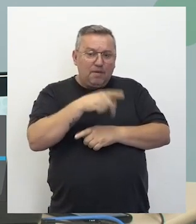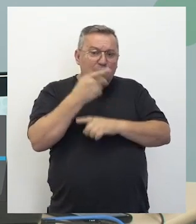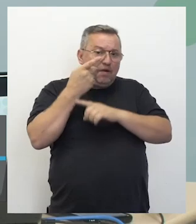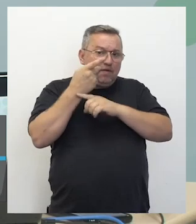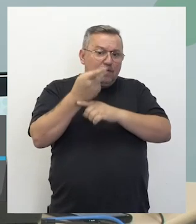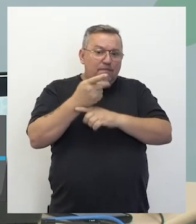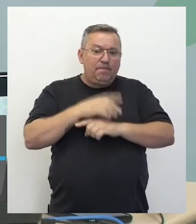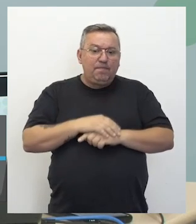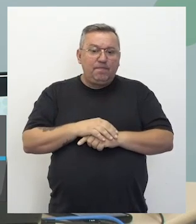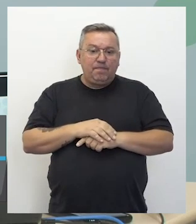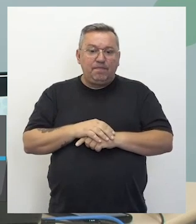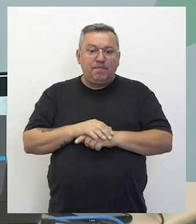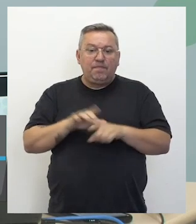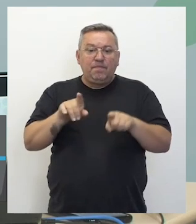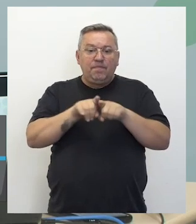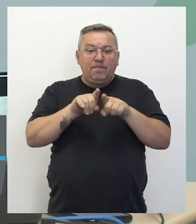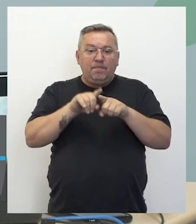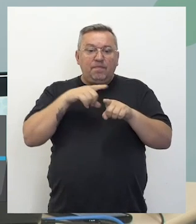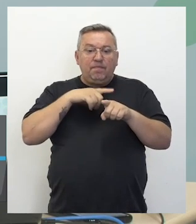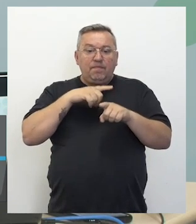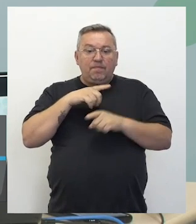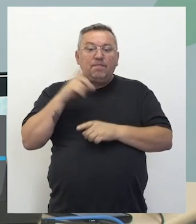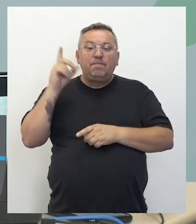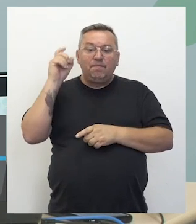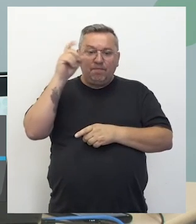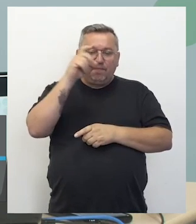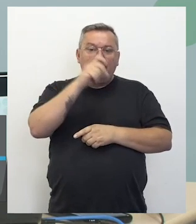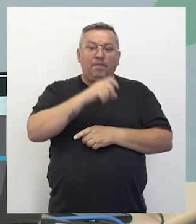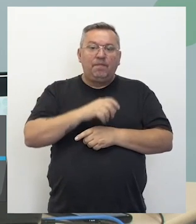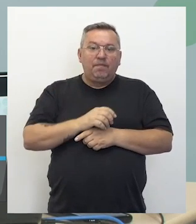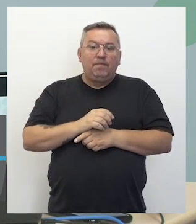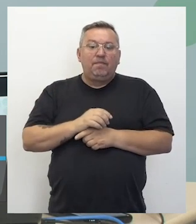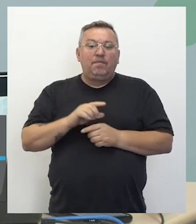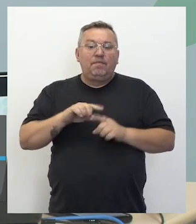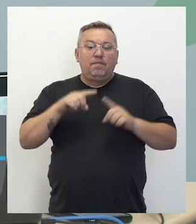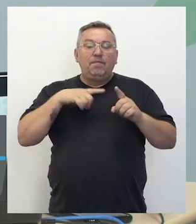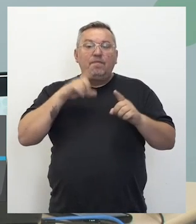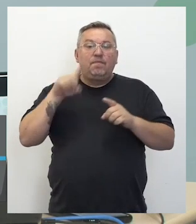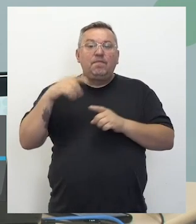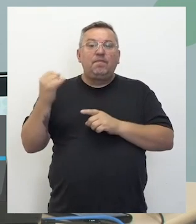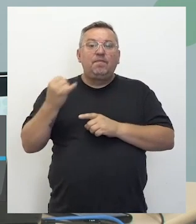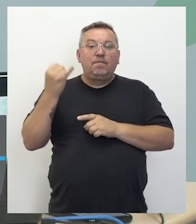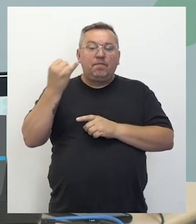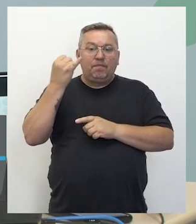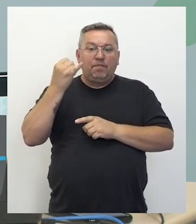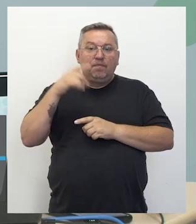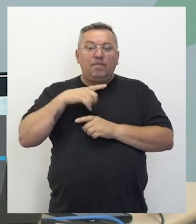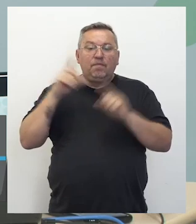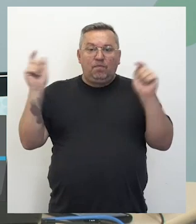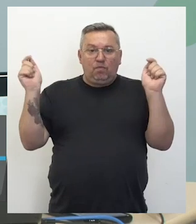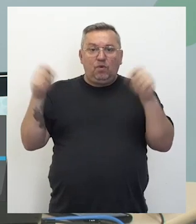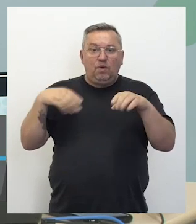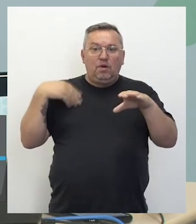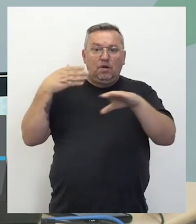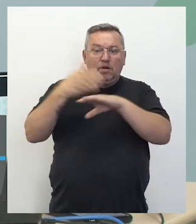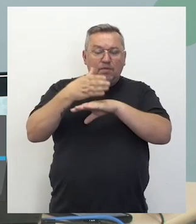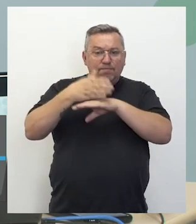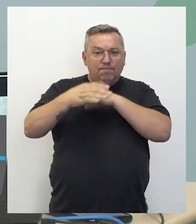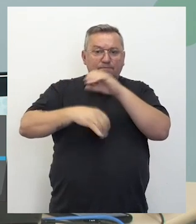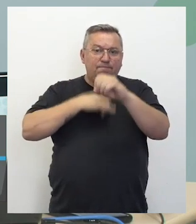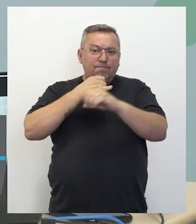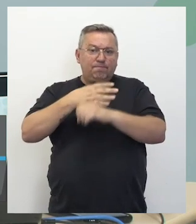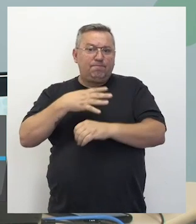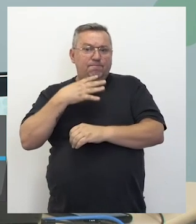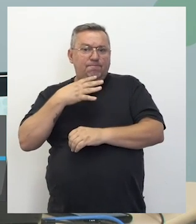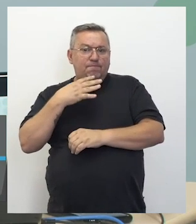quem visita, e assim, eles estão passando por bastante dificuldade. Então seria importante, né, quem pudesse entrar no site, conhecer,